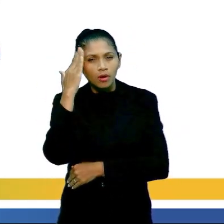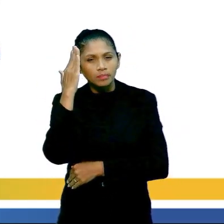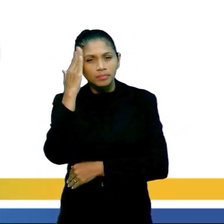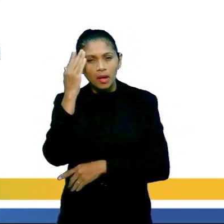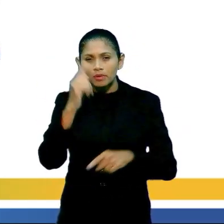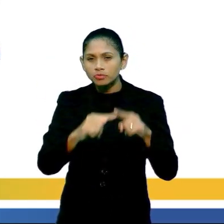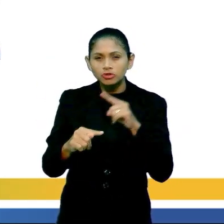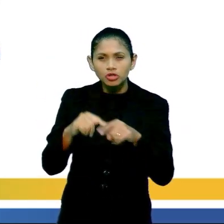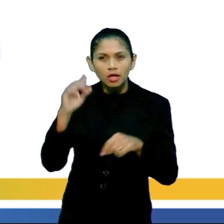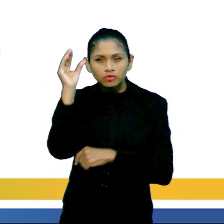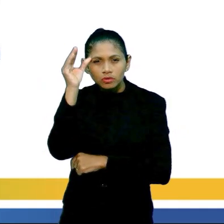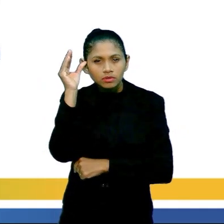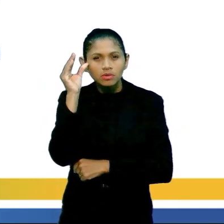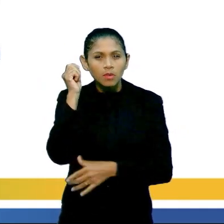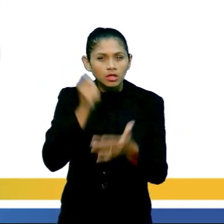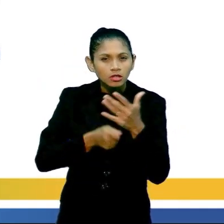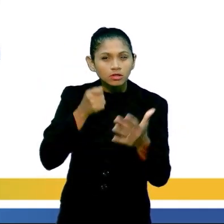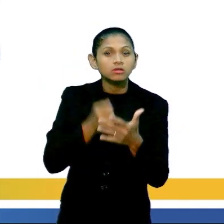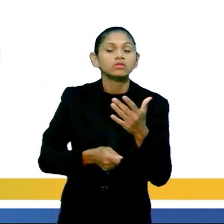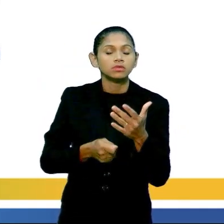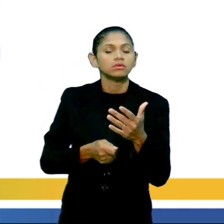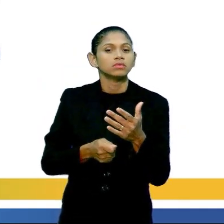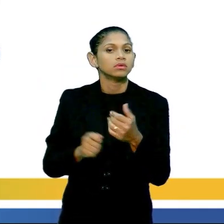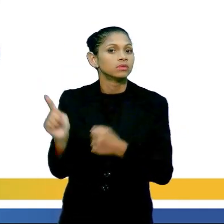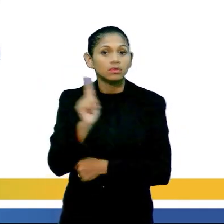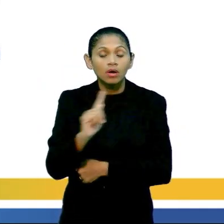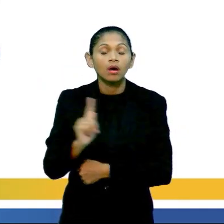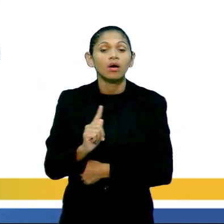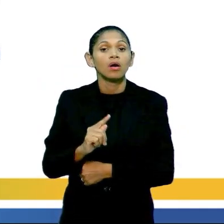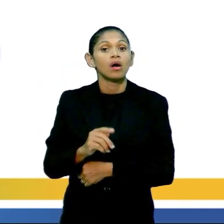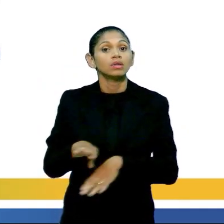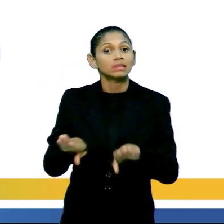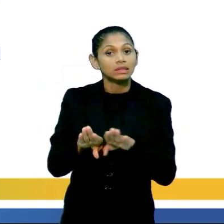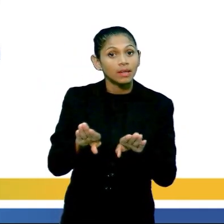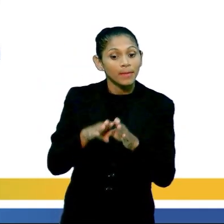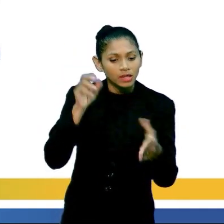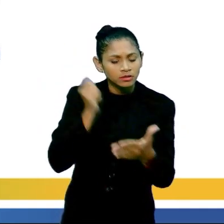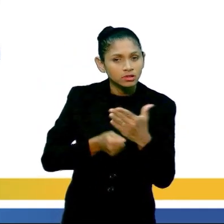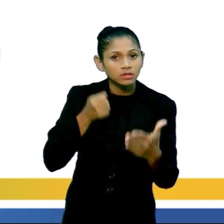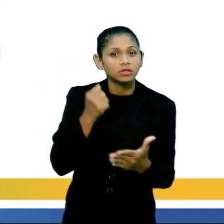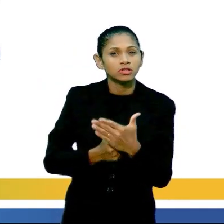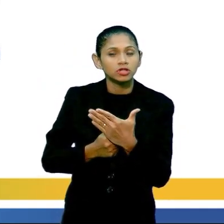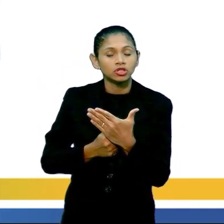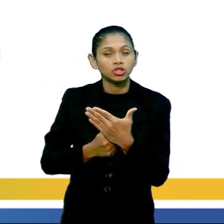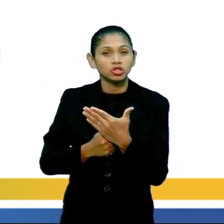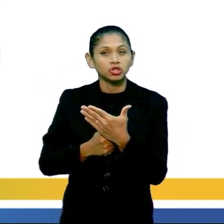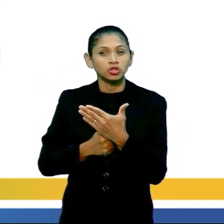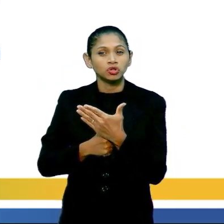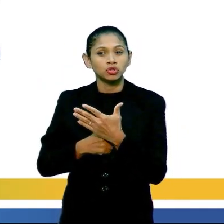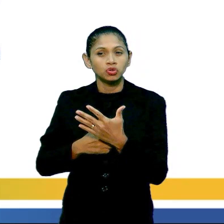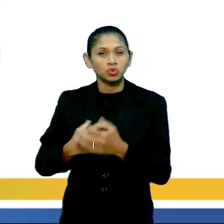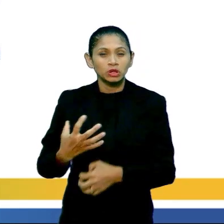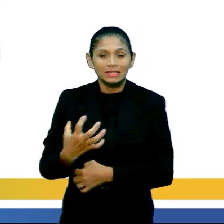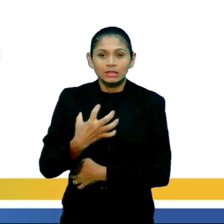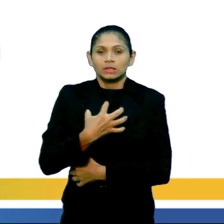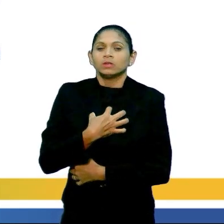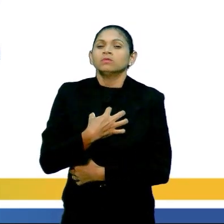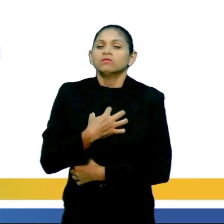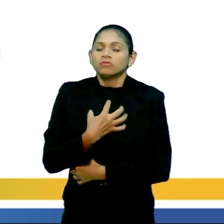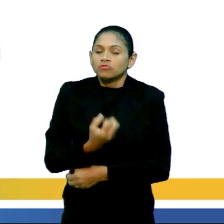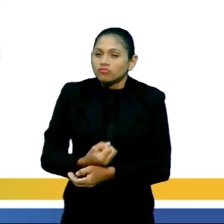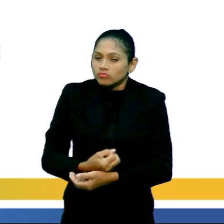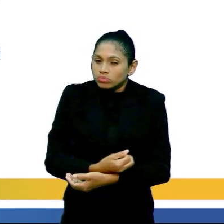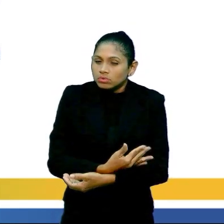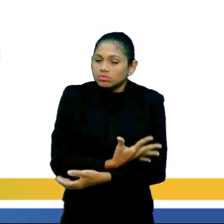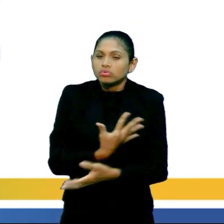está sendo cobrado. Também está sendo cobrado o seu socioemocional, né? A sua capacidade de organização e